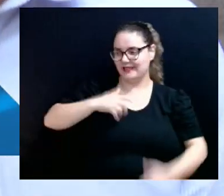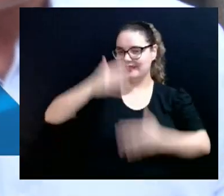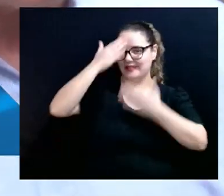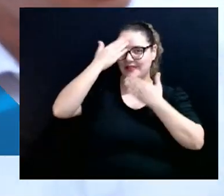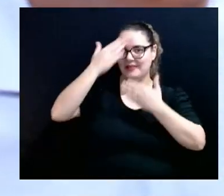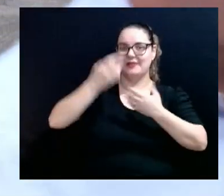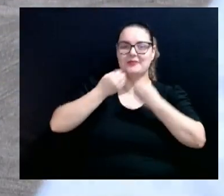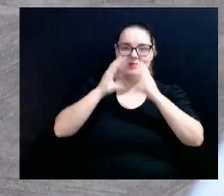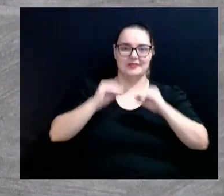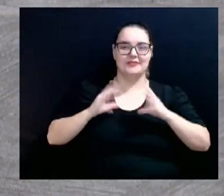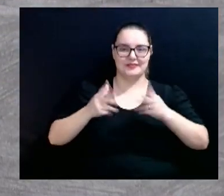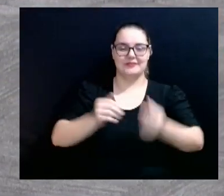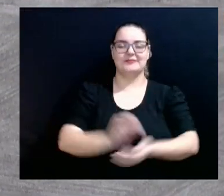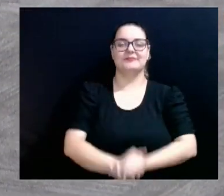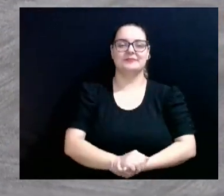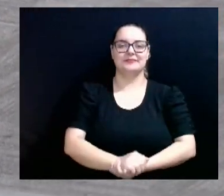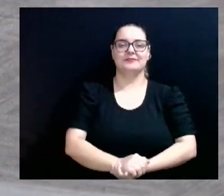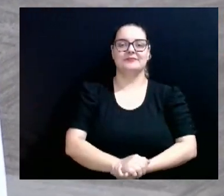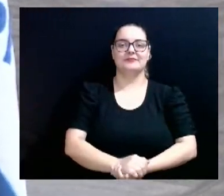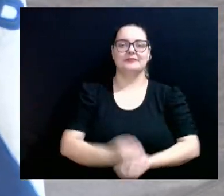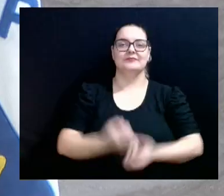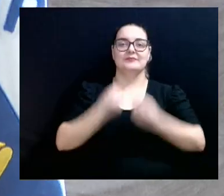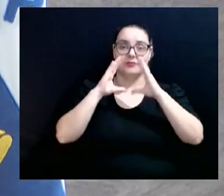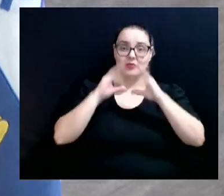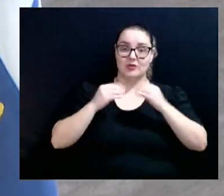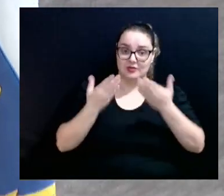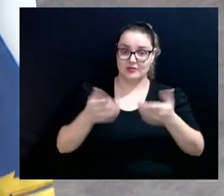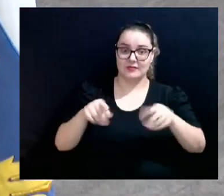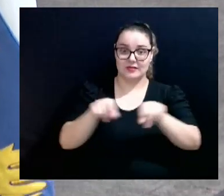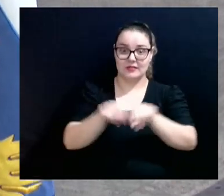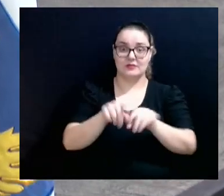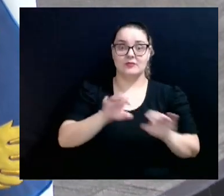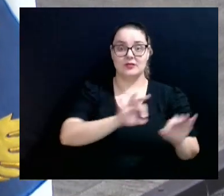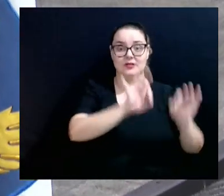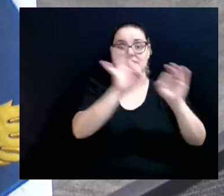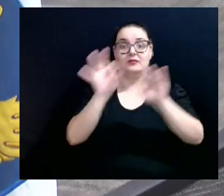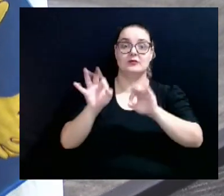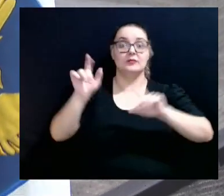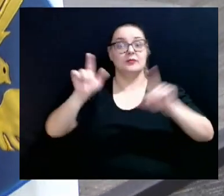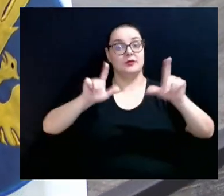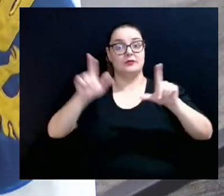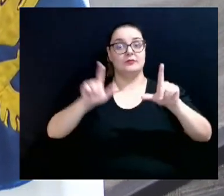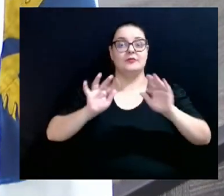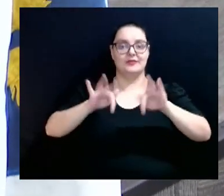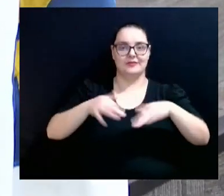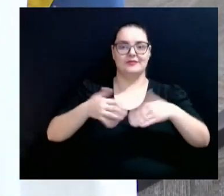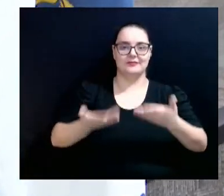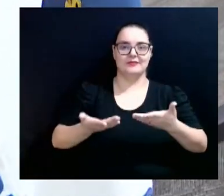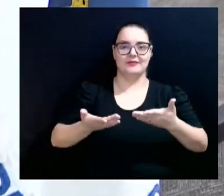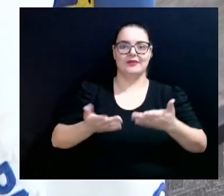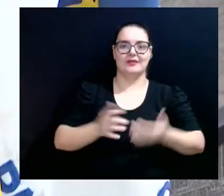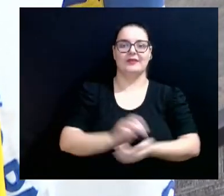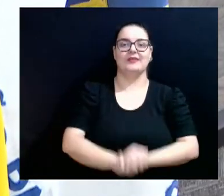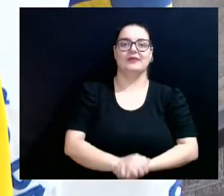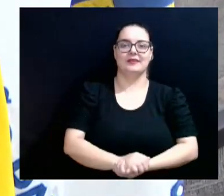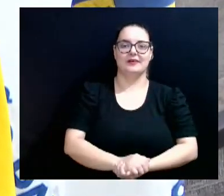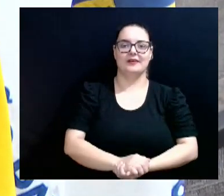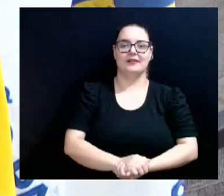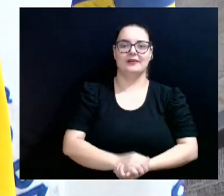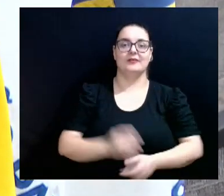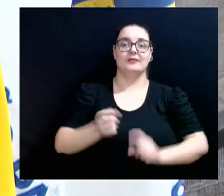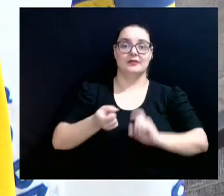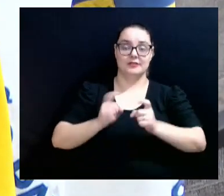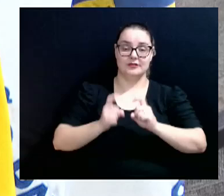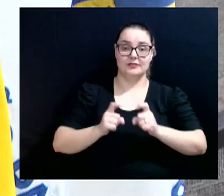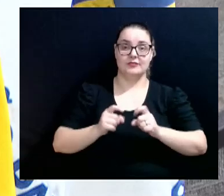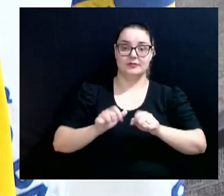todos. Boa noite para você também que nos acompanhou pelas telas e encerramos aqui, então, essa reunião aqui no Plenário